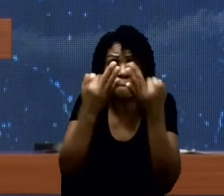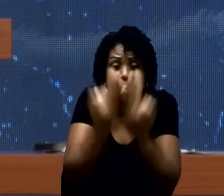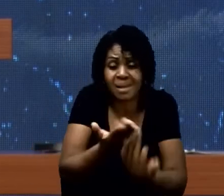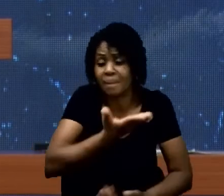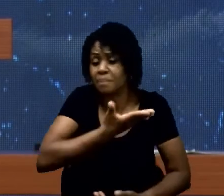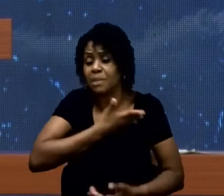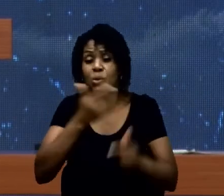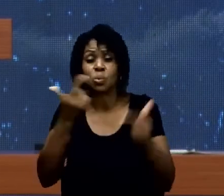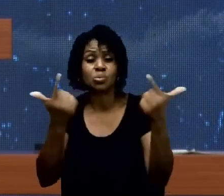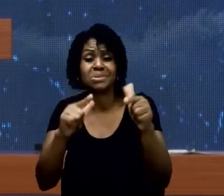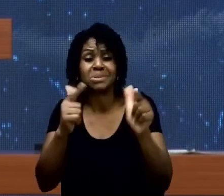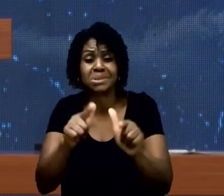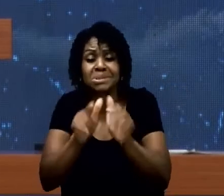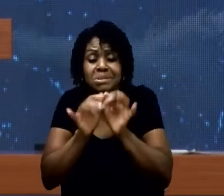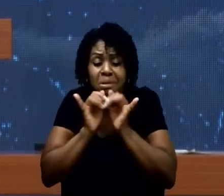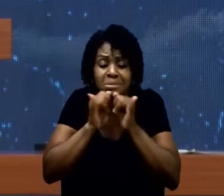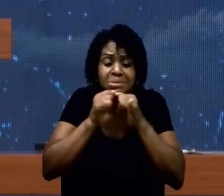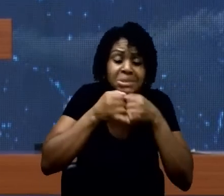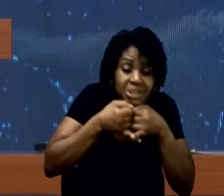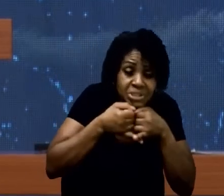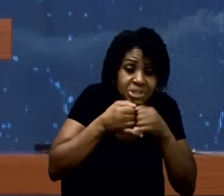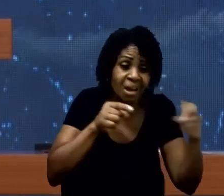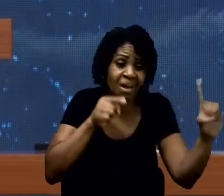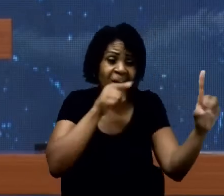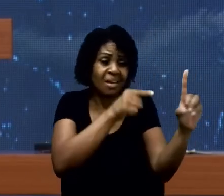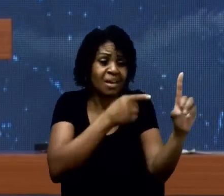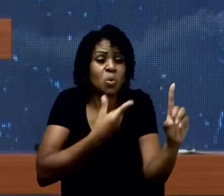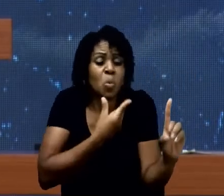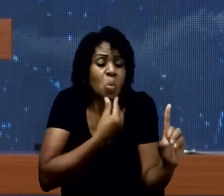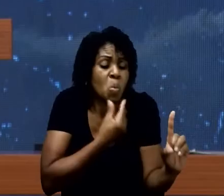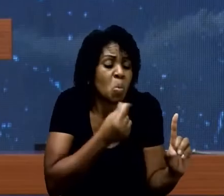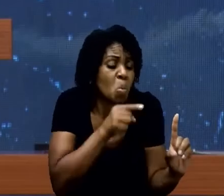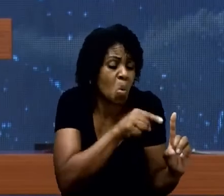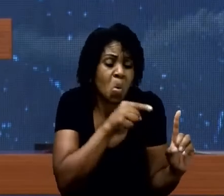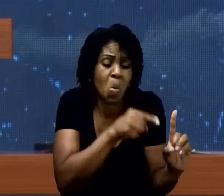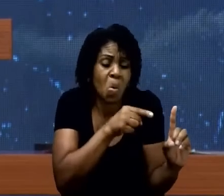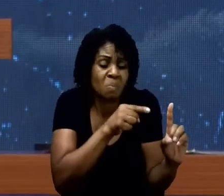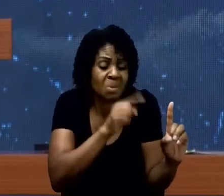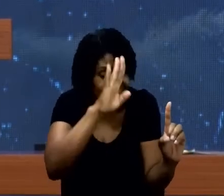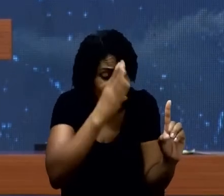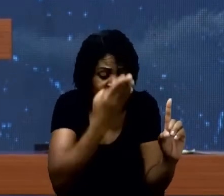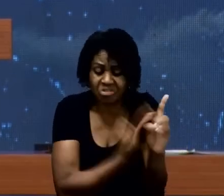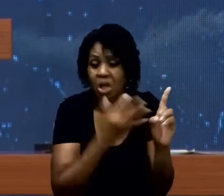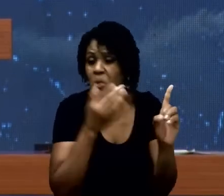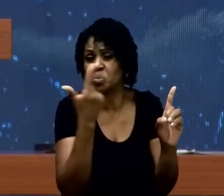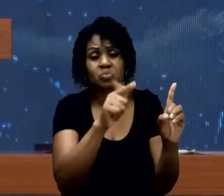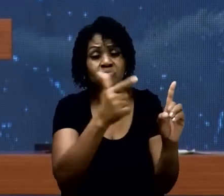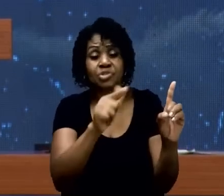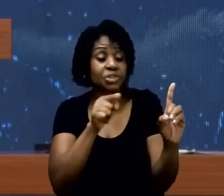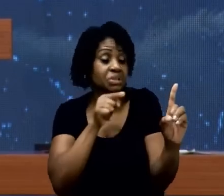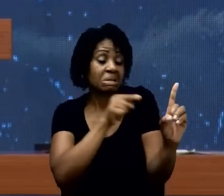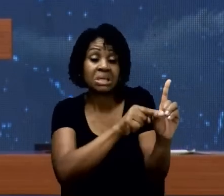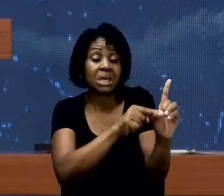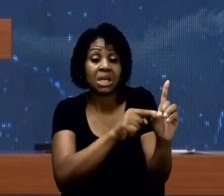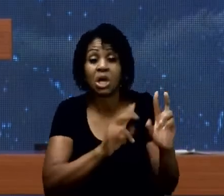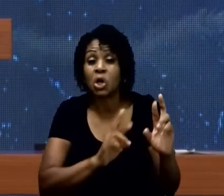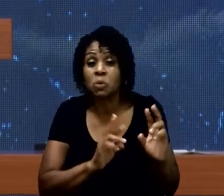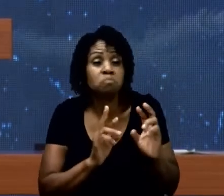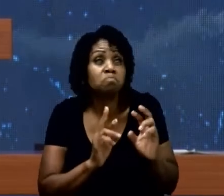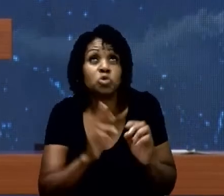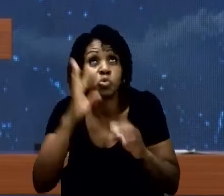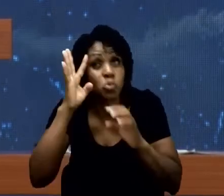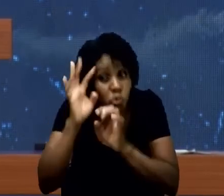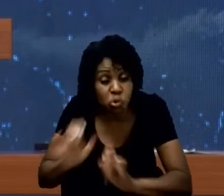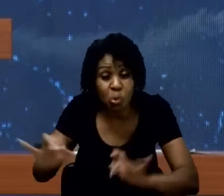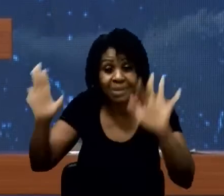tinha amigo. Humilhado, era um homem desacreditado. A palavra é desacreditado. E ele não esperava, ele não